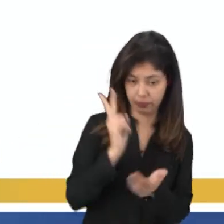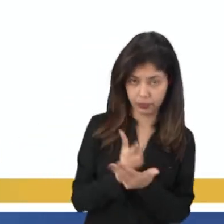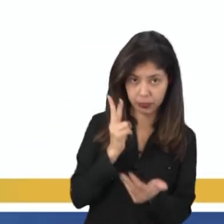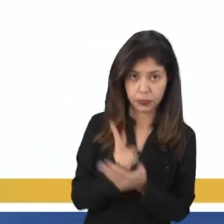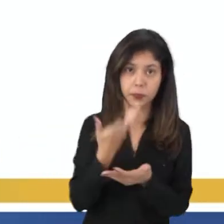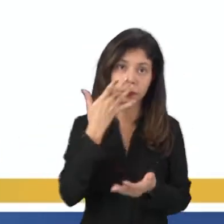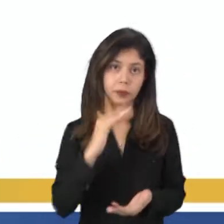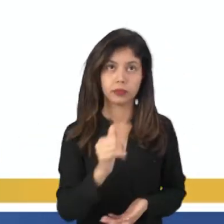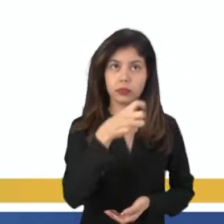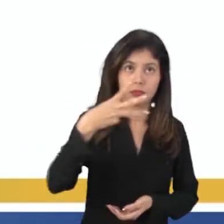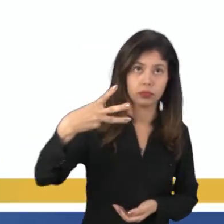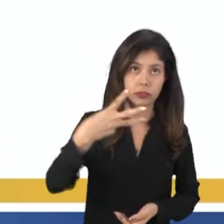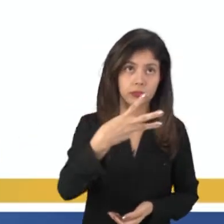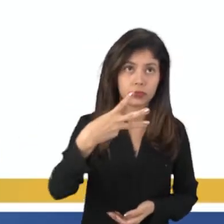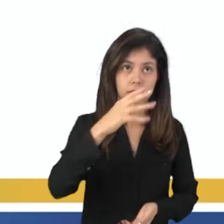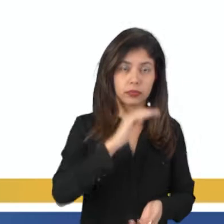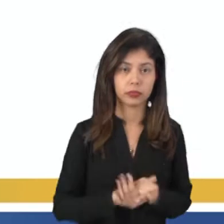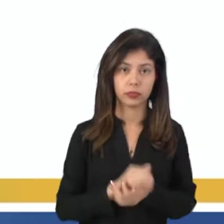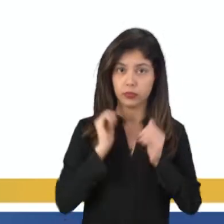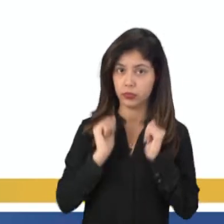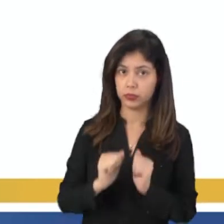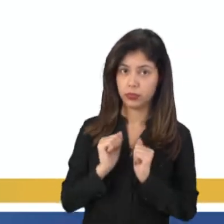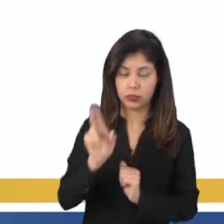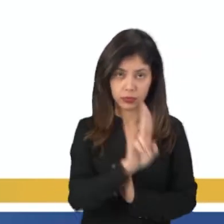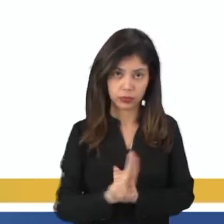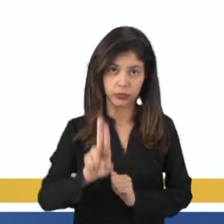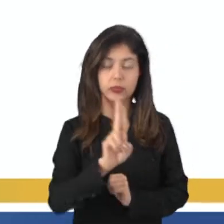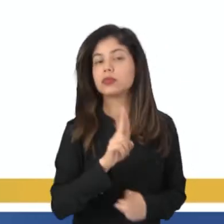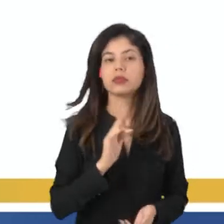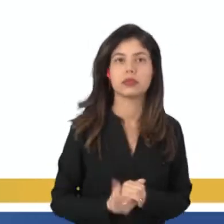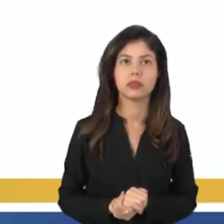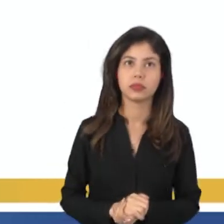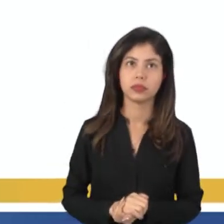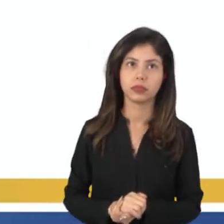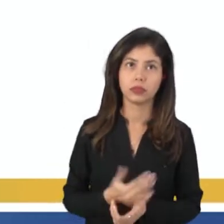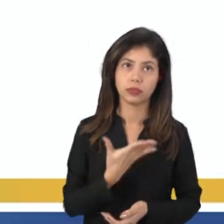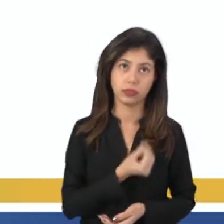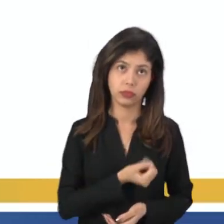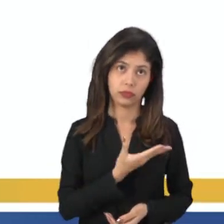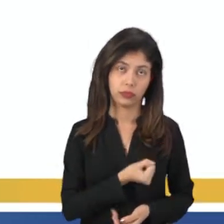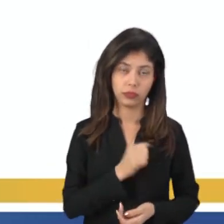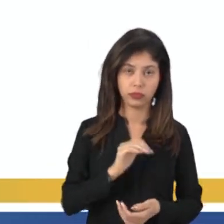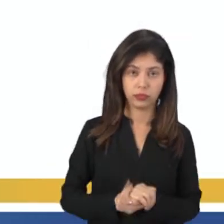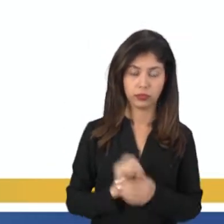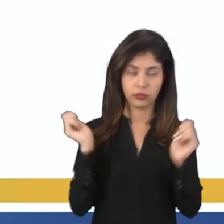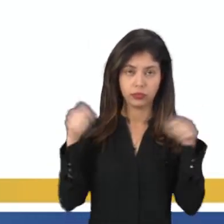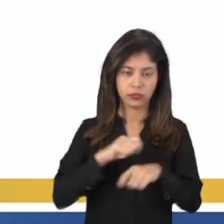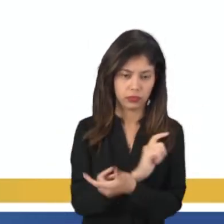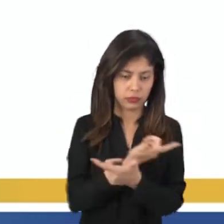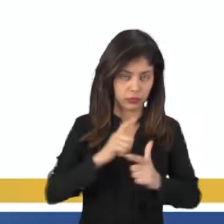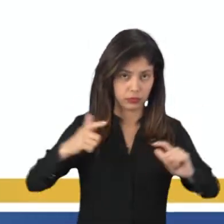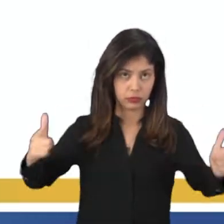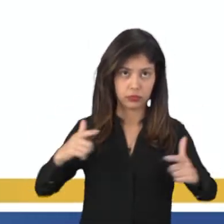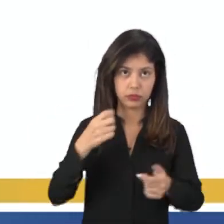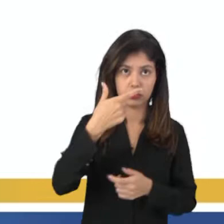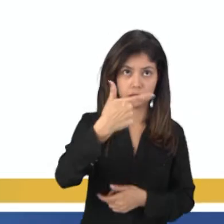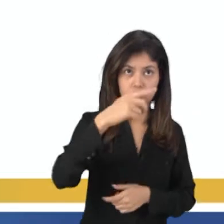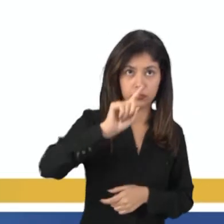criança tem 3 dispositivos que ela pode estar usando, esse número ou essa possibilidade aumenta para